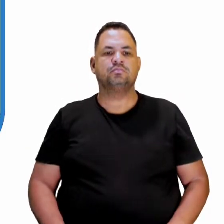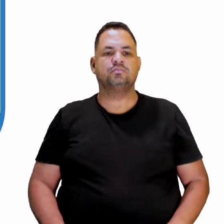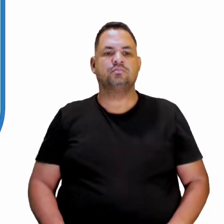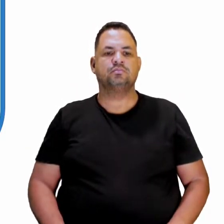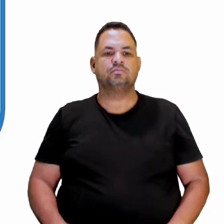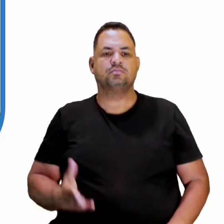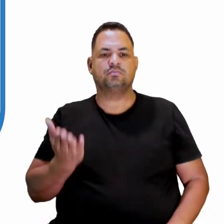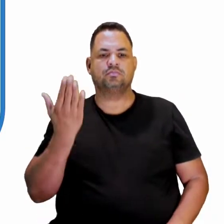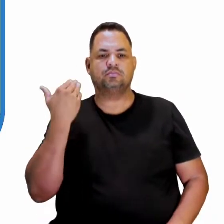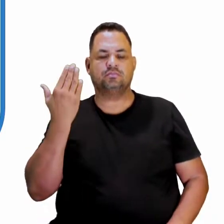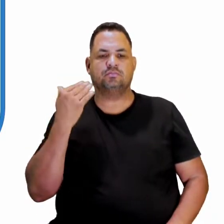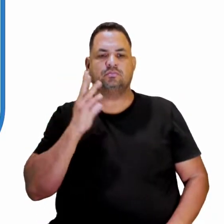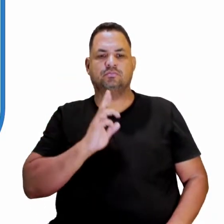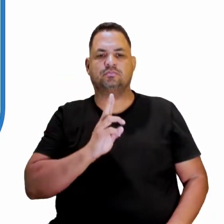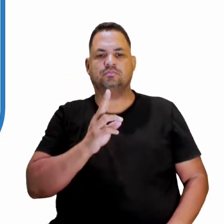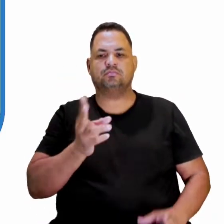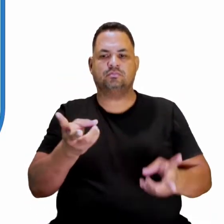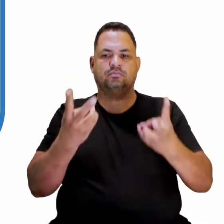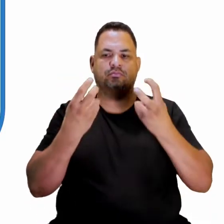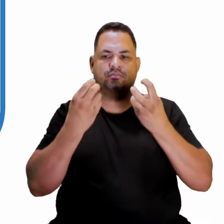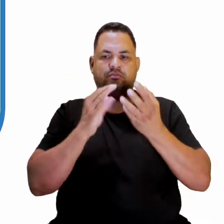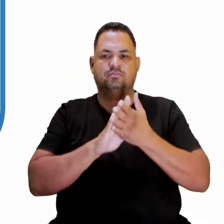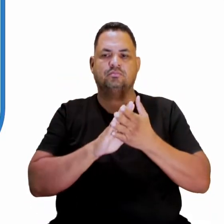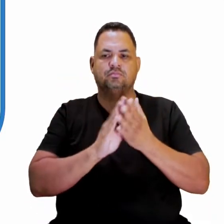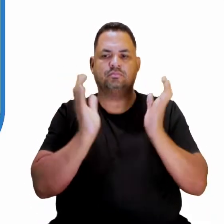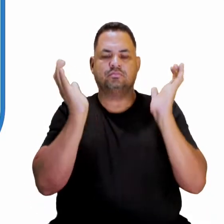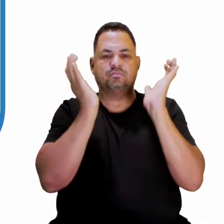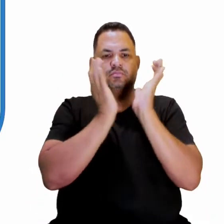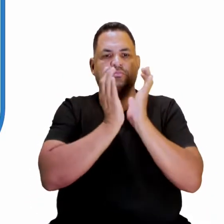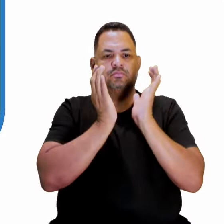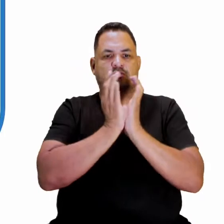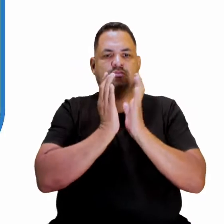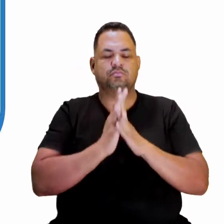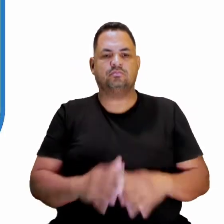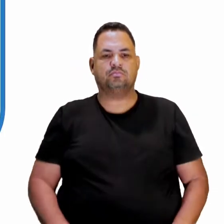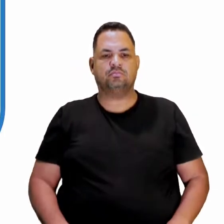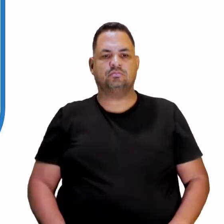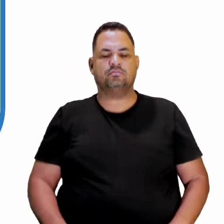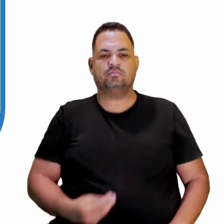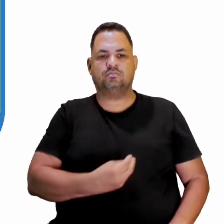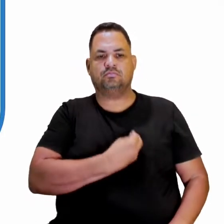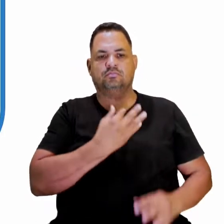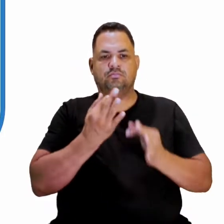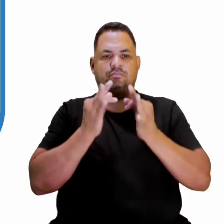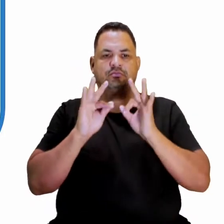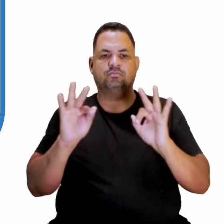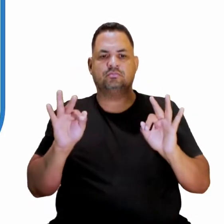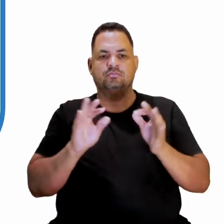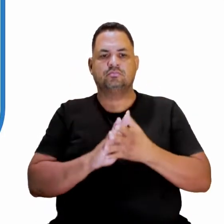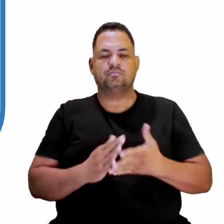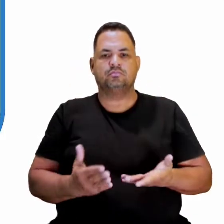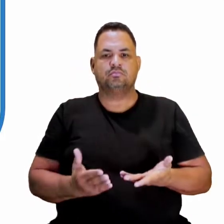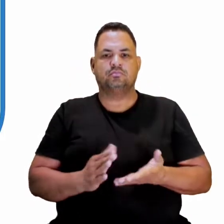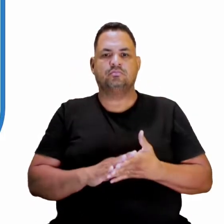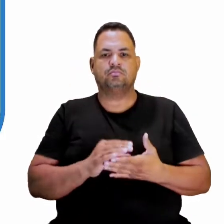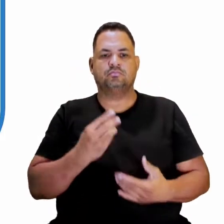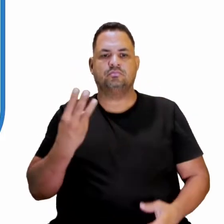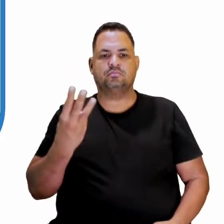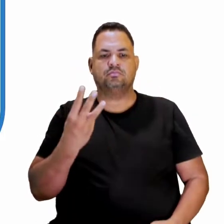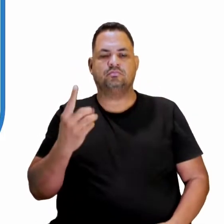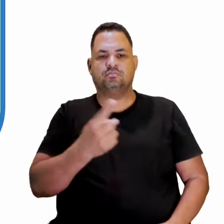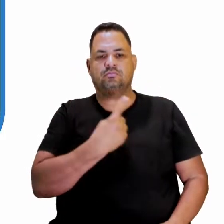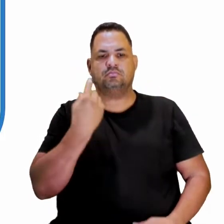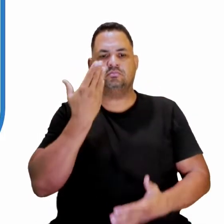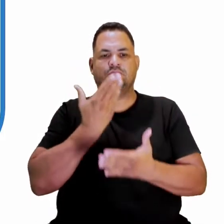desse passado contínuo. Então perceba bem, a gente viu lá na segunda unidade o presente simples, o presente contínuo. Aqui na terceira a gente vai